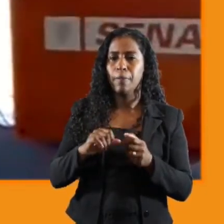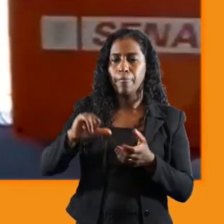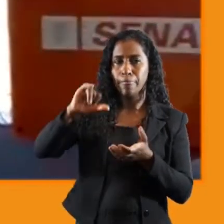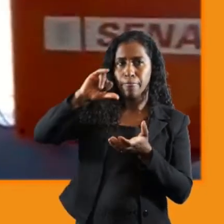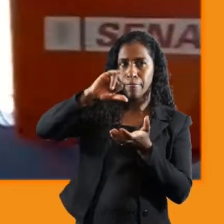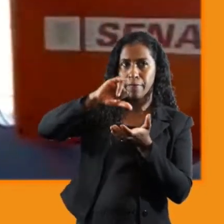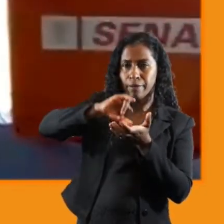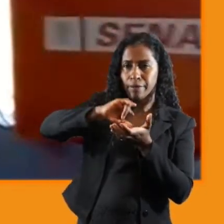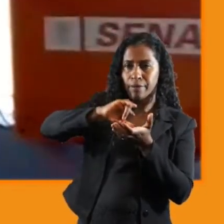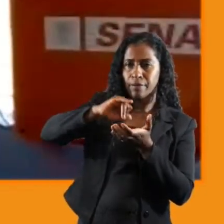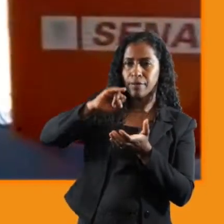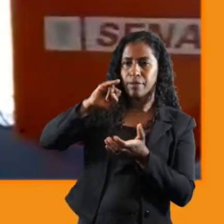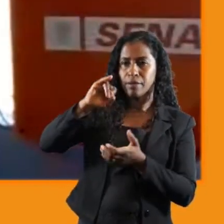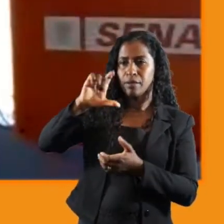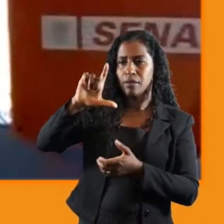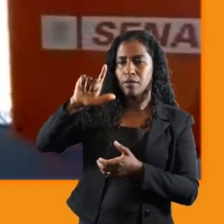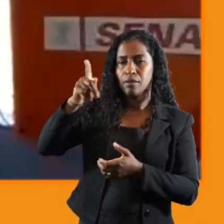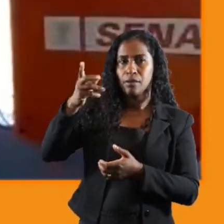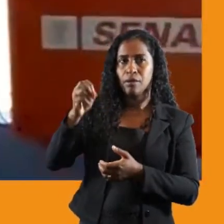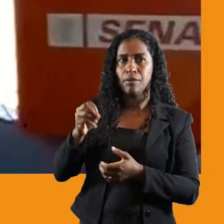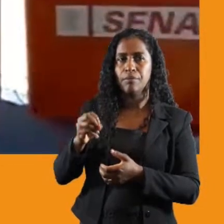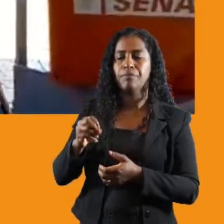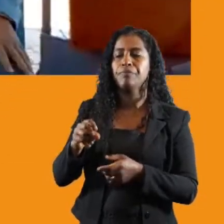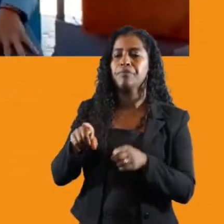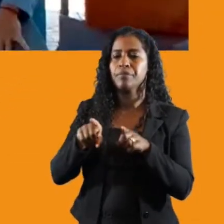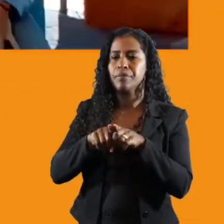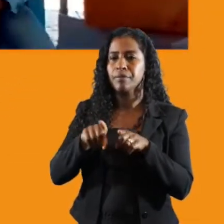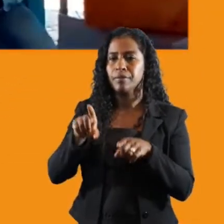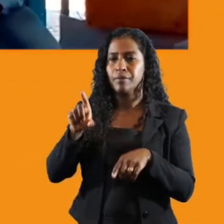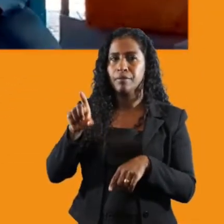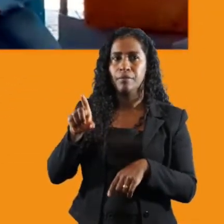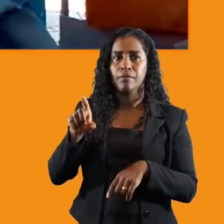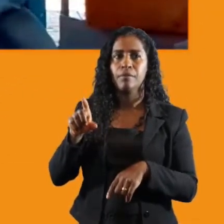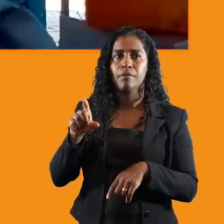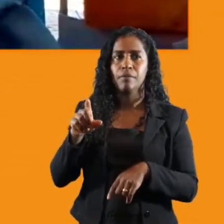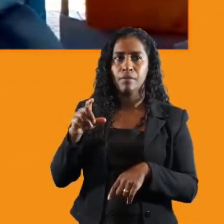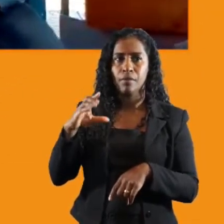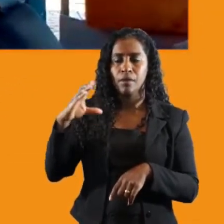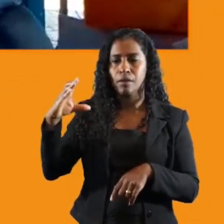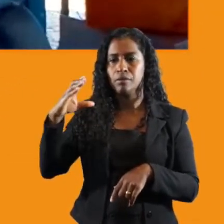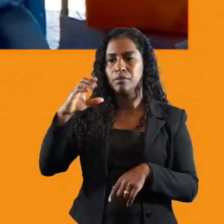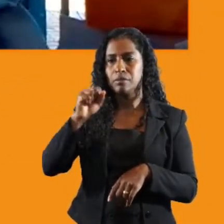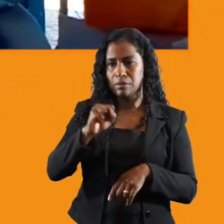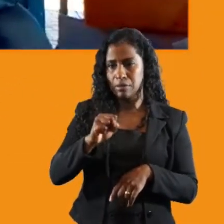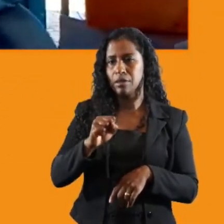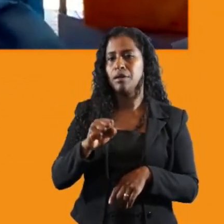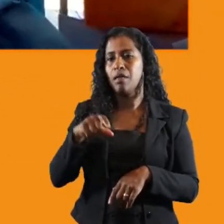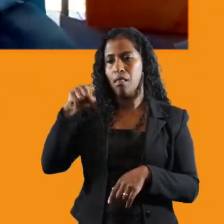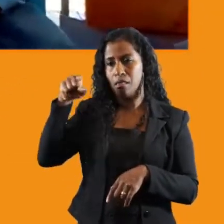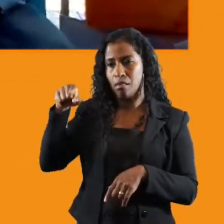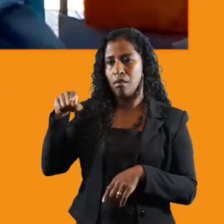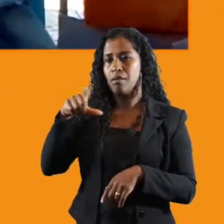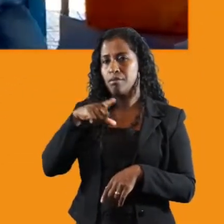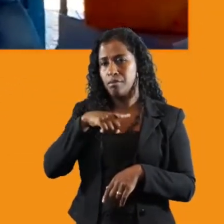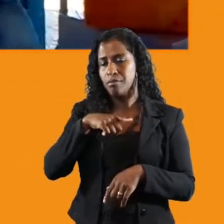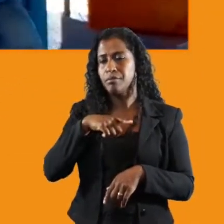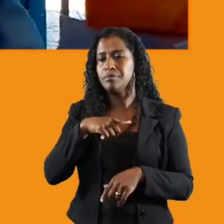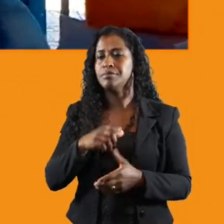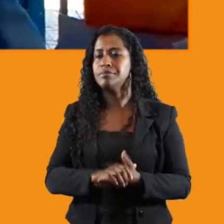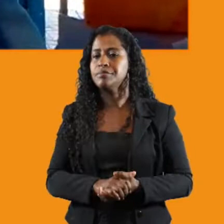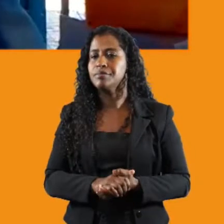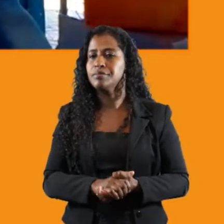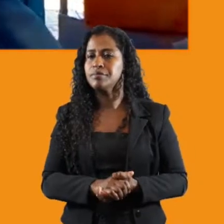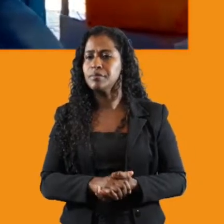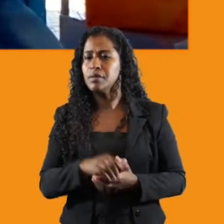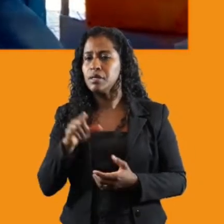Santa Catarina. Conhece lá, Potter? Conheço bastante. Pois é, Potter. Queria ficar mais tempo lá, diga-se passagem. O que está acontecendo lá? Lá é